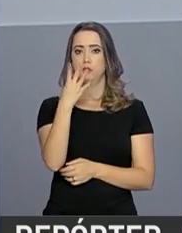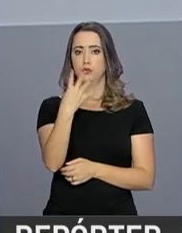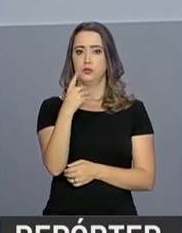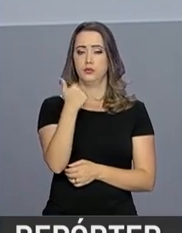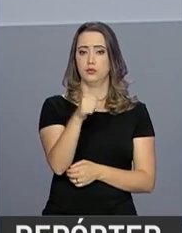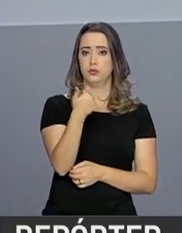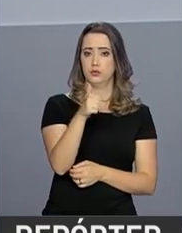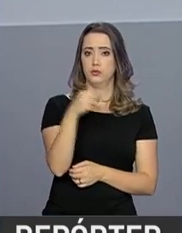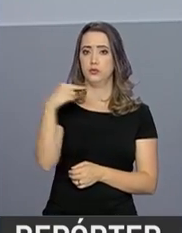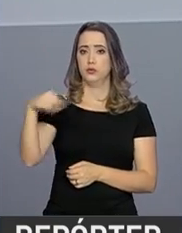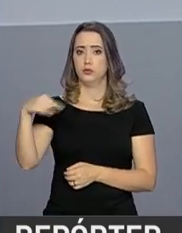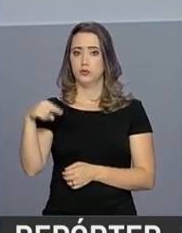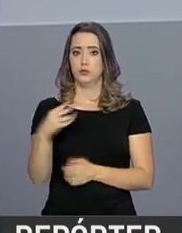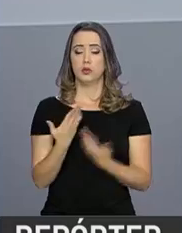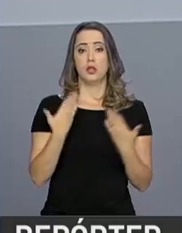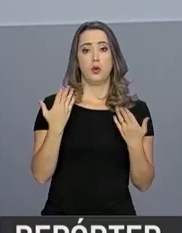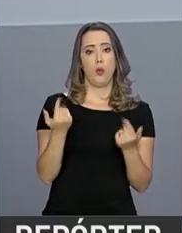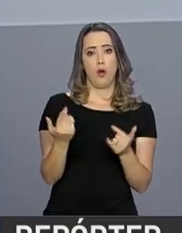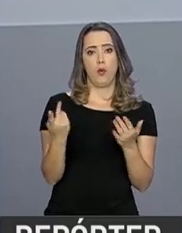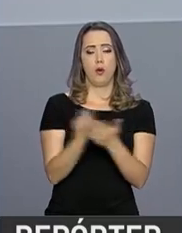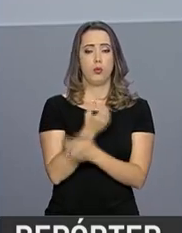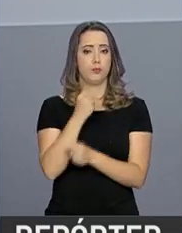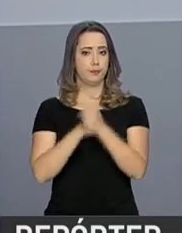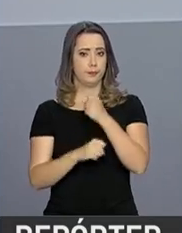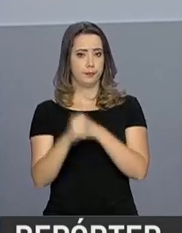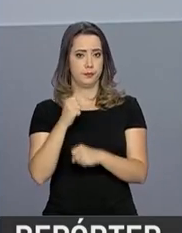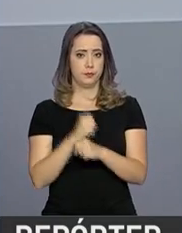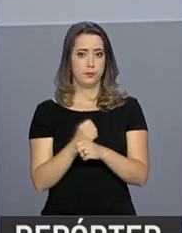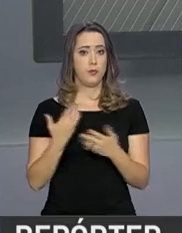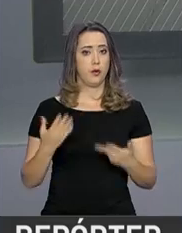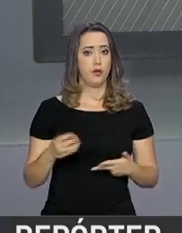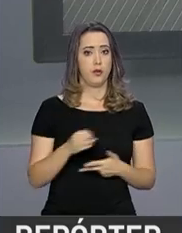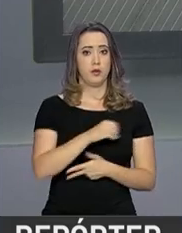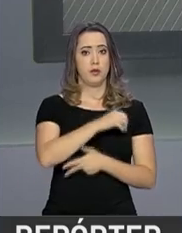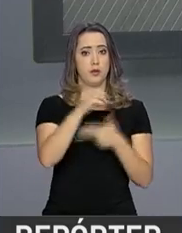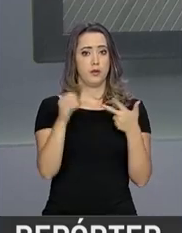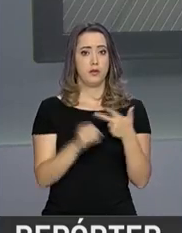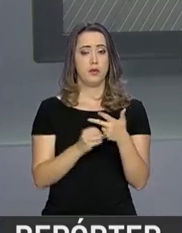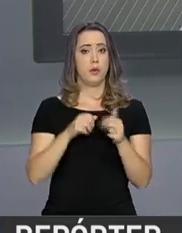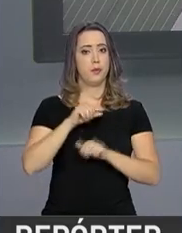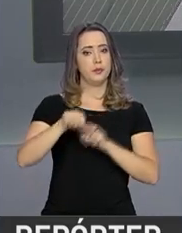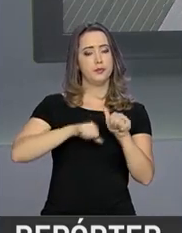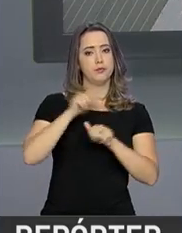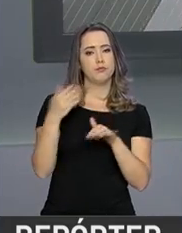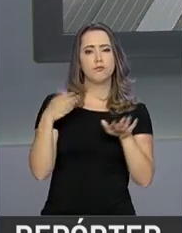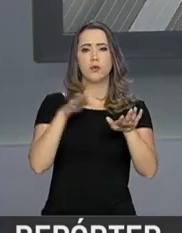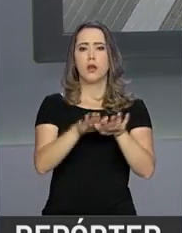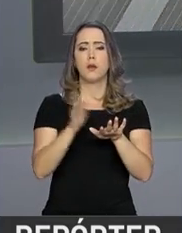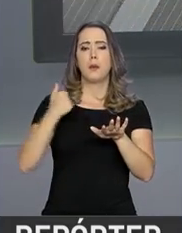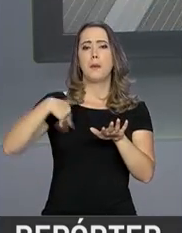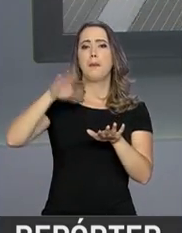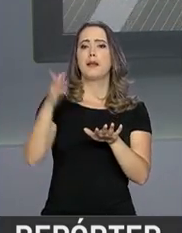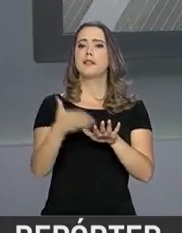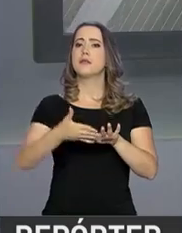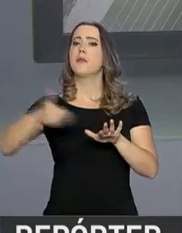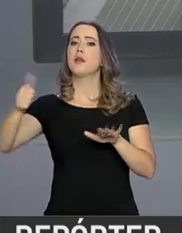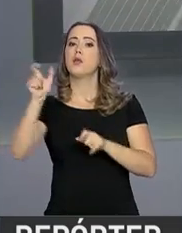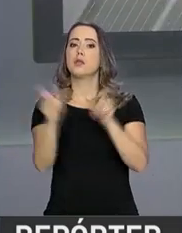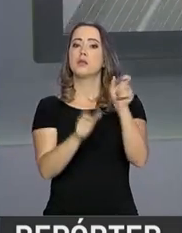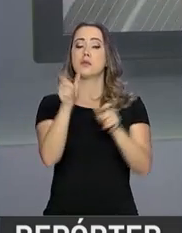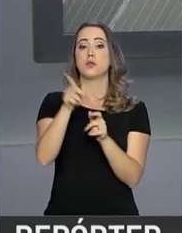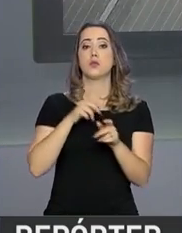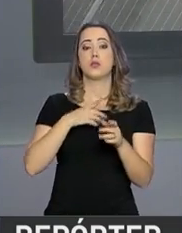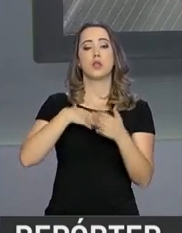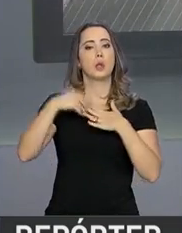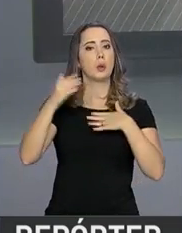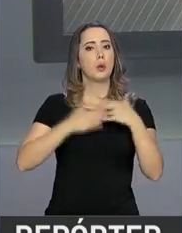4 e 11 de novembro assim como ocorreu no ano passado o enem vem mudando para incluir mais e melhor os alunos que têm